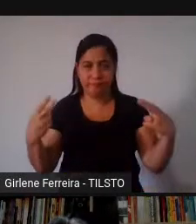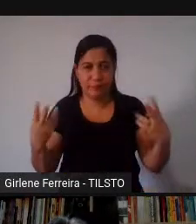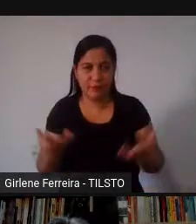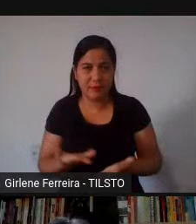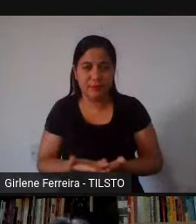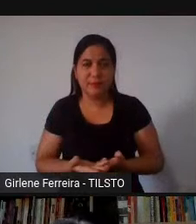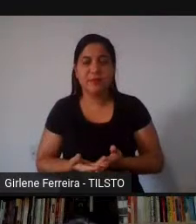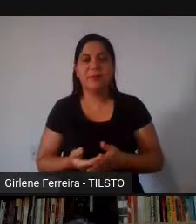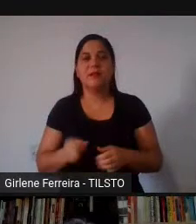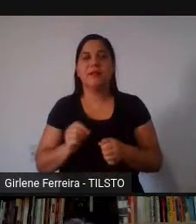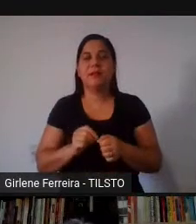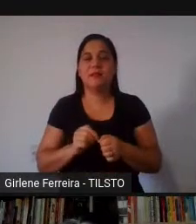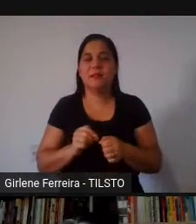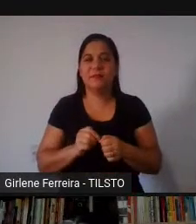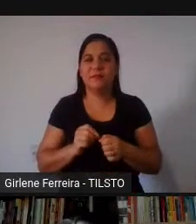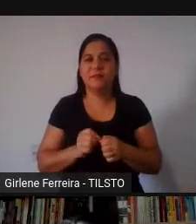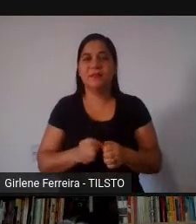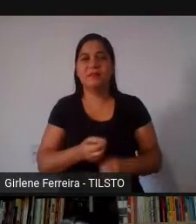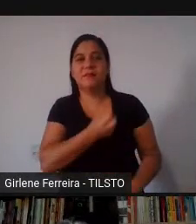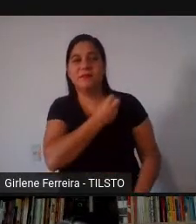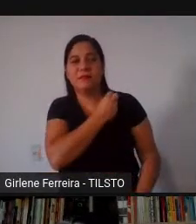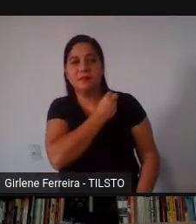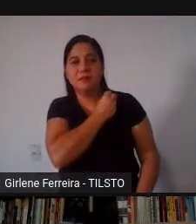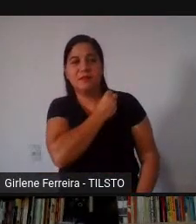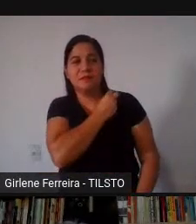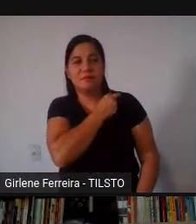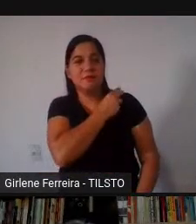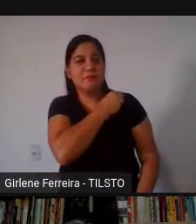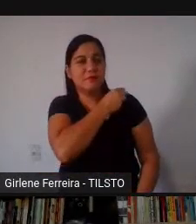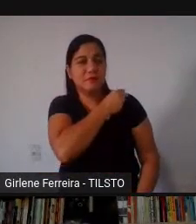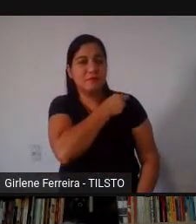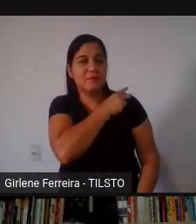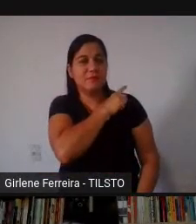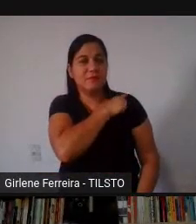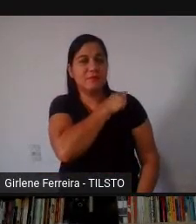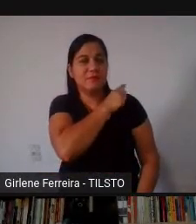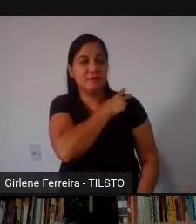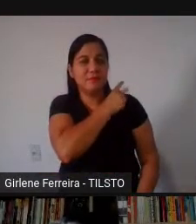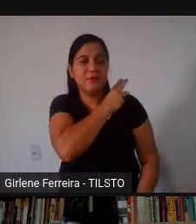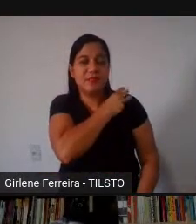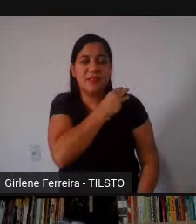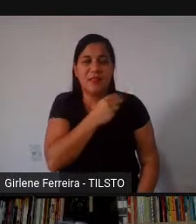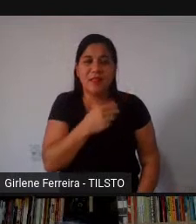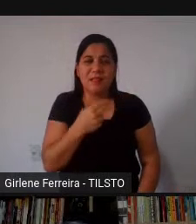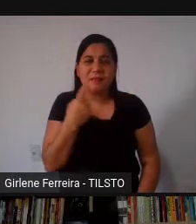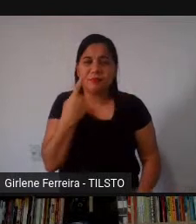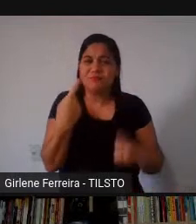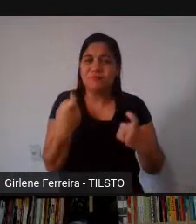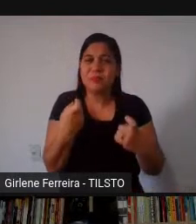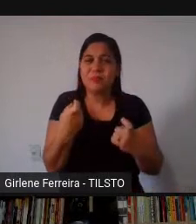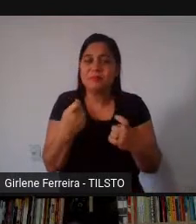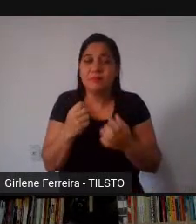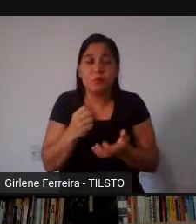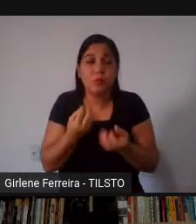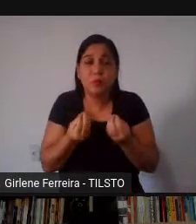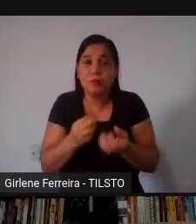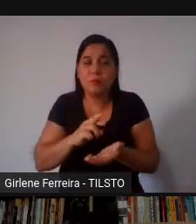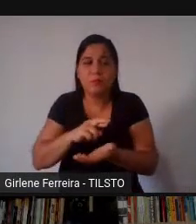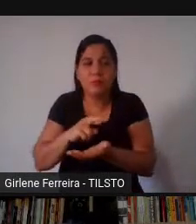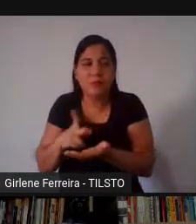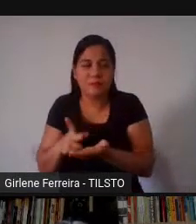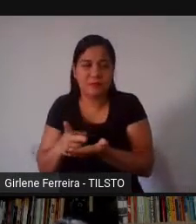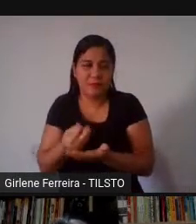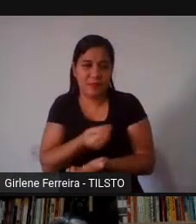o ensino médio, não percebe a importância de, o quanto isso pode fazer diferença na sua vida, para a sua carreira